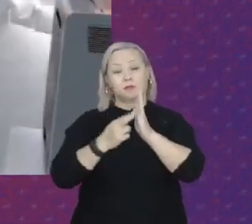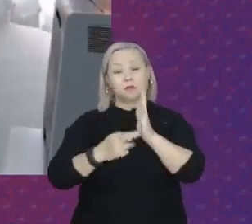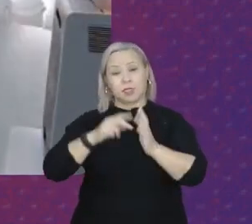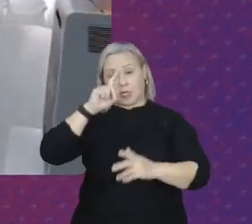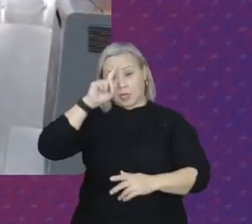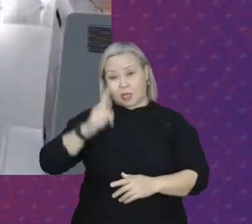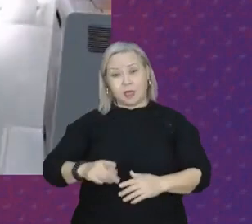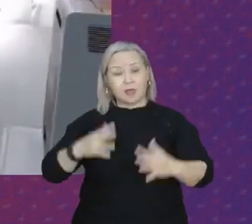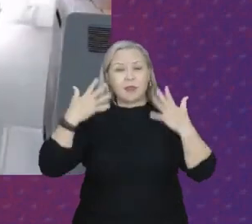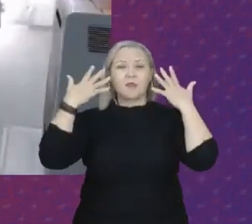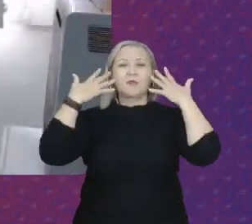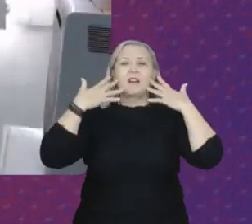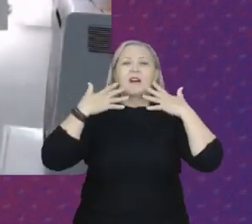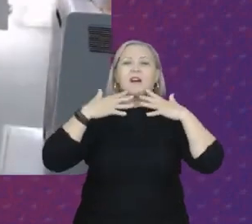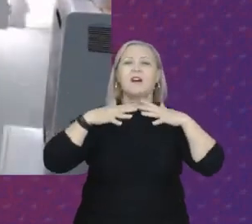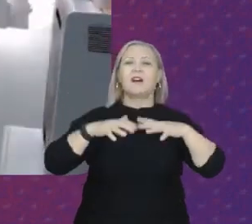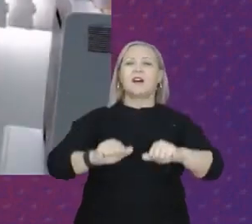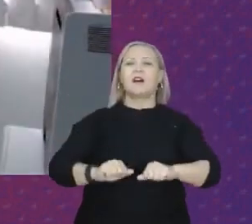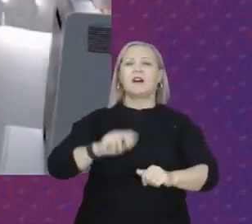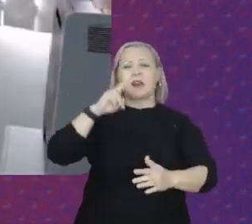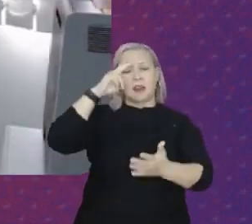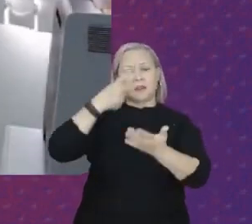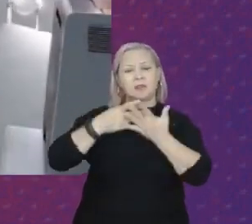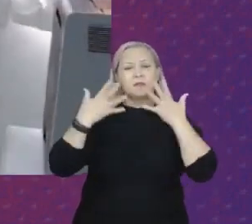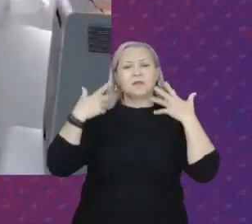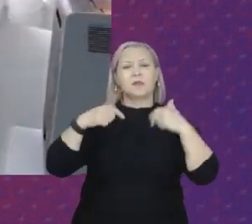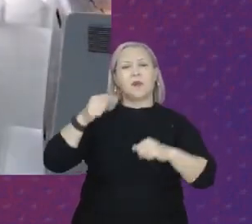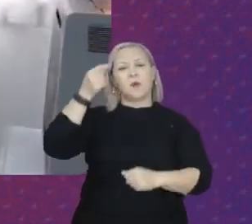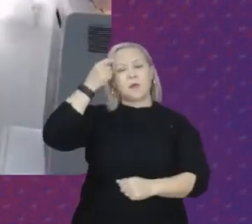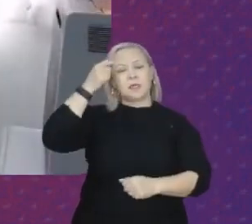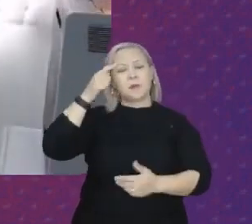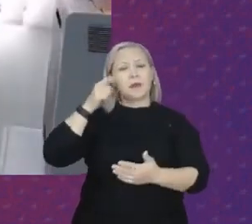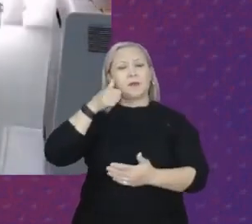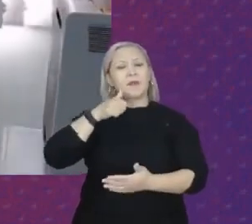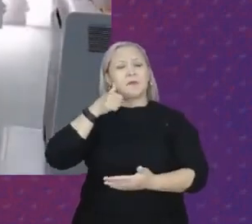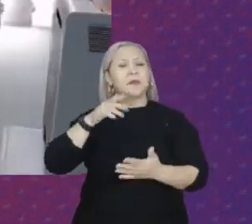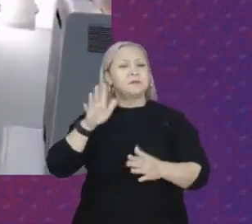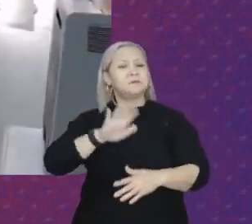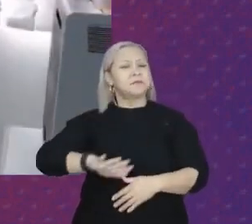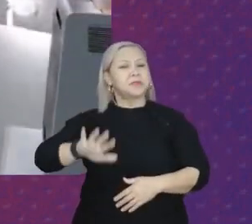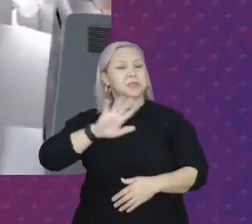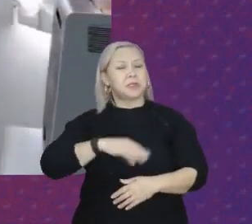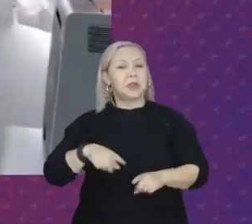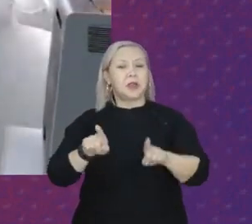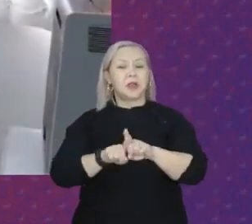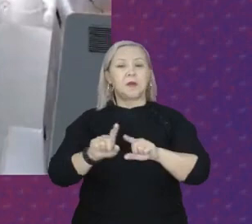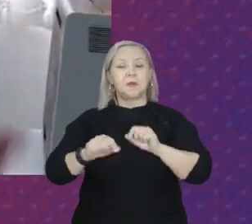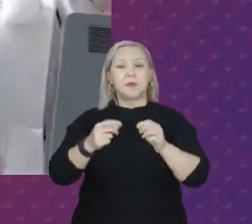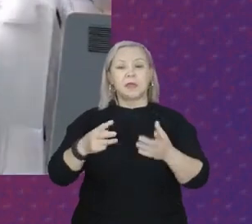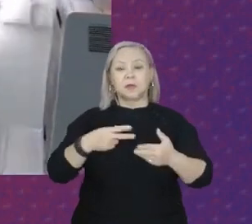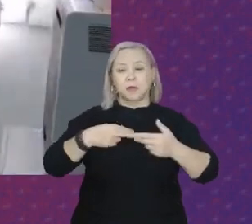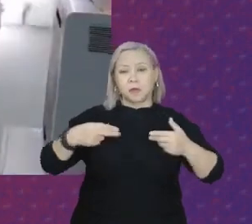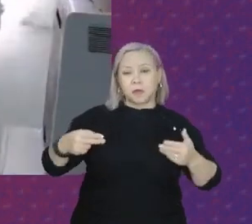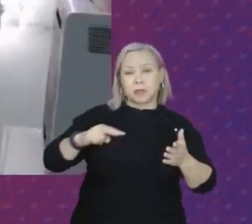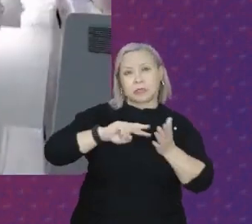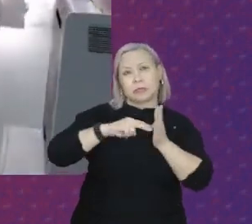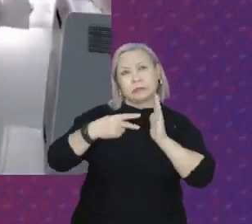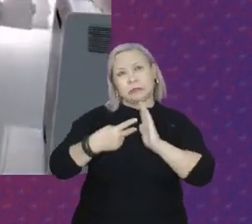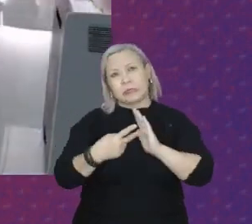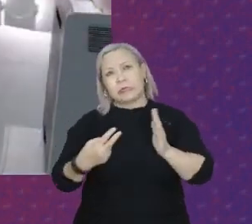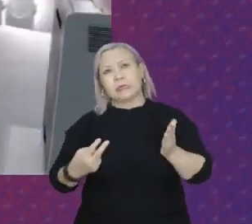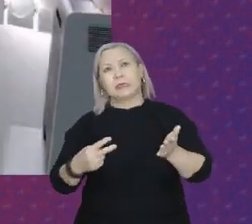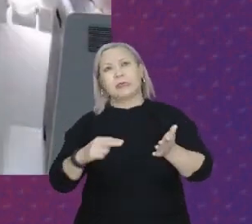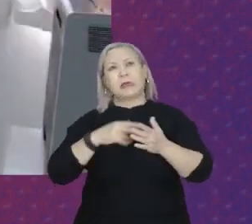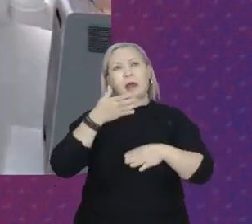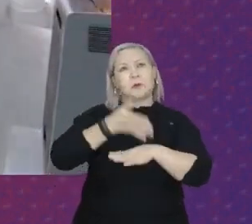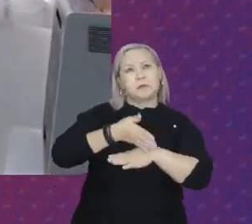muito naturalizada o pensamento feminino de uma forma geral, né, mesmo com essa significativa expansão da participação das mulheres no